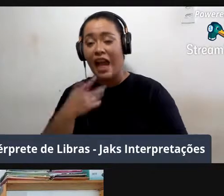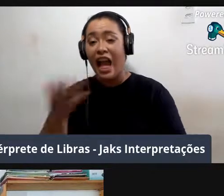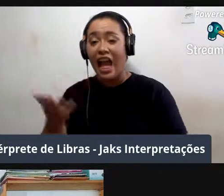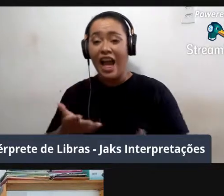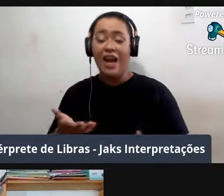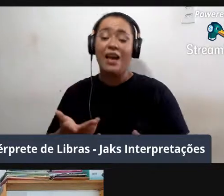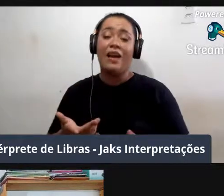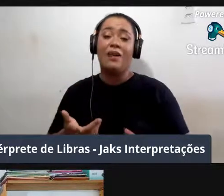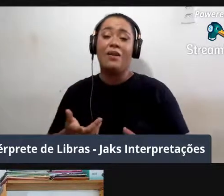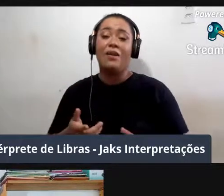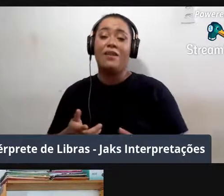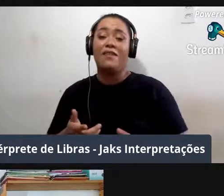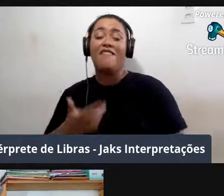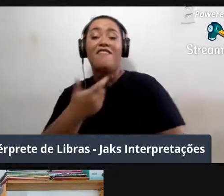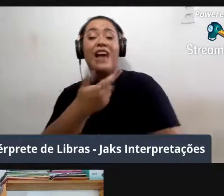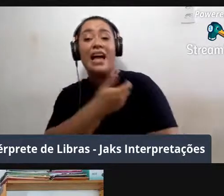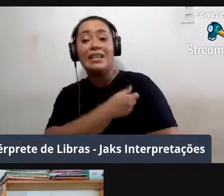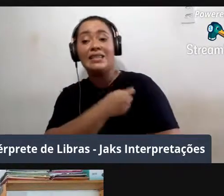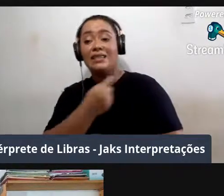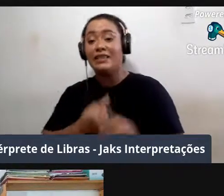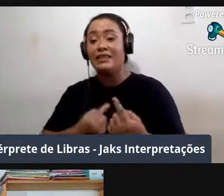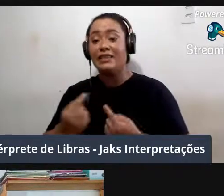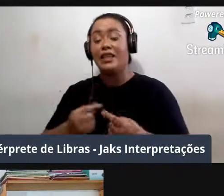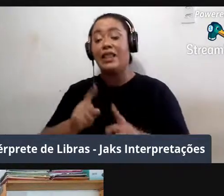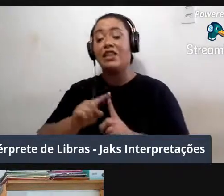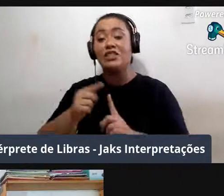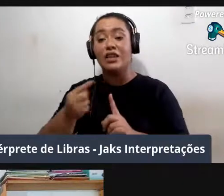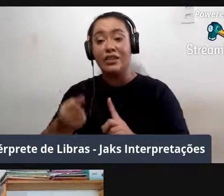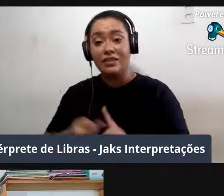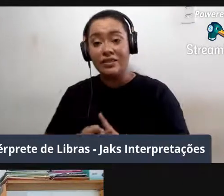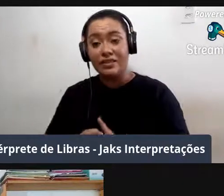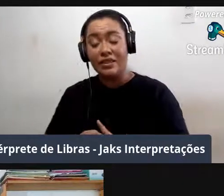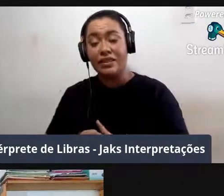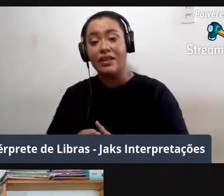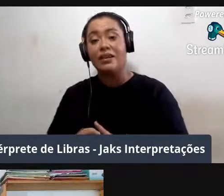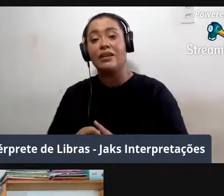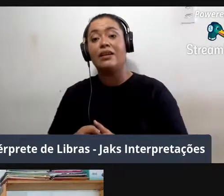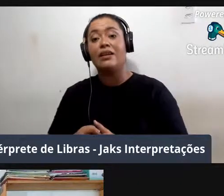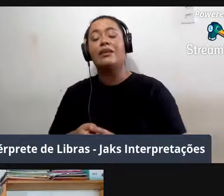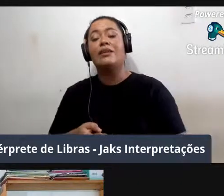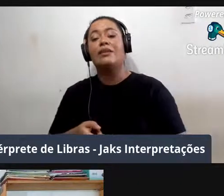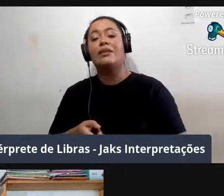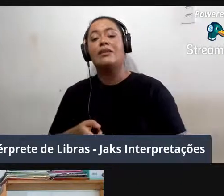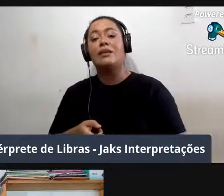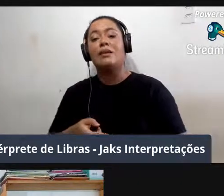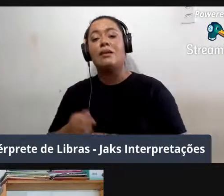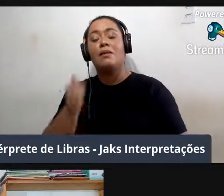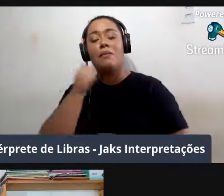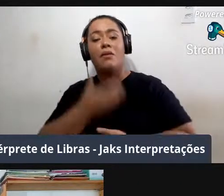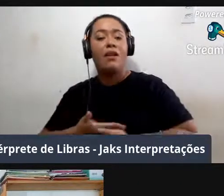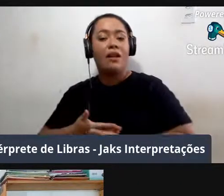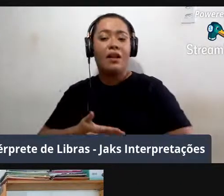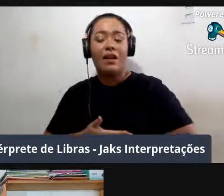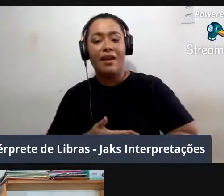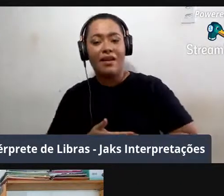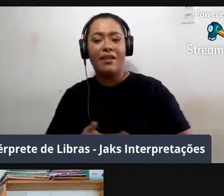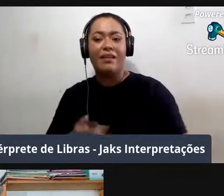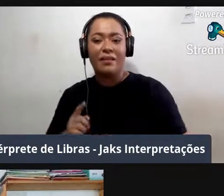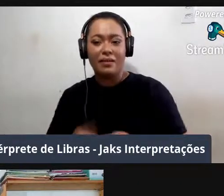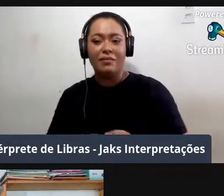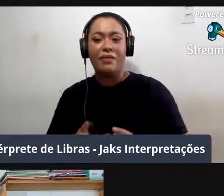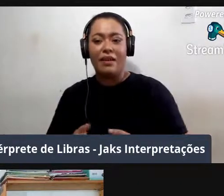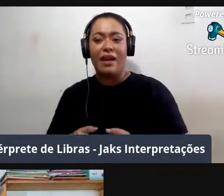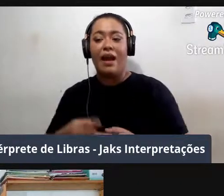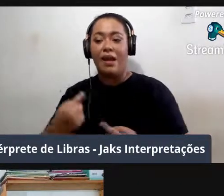da vacina, né, para gestante e lactante e puérpera, aí foi que a correria tá grande, viu?